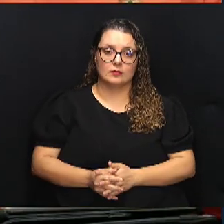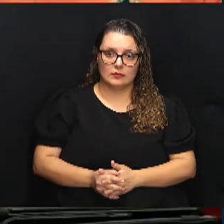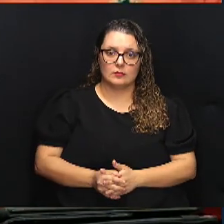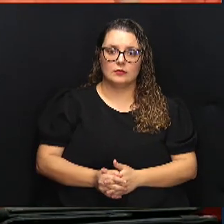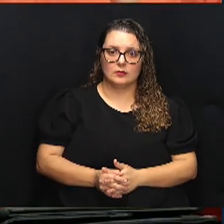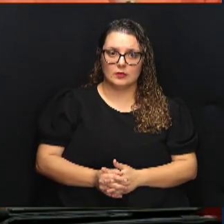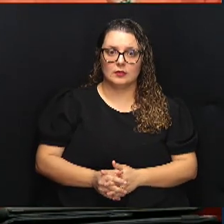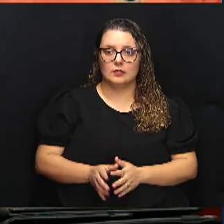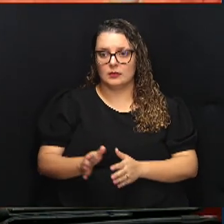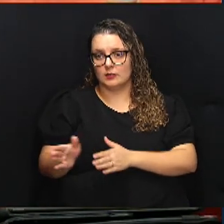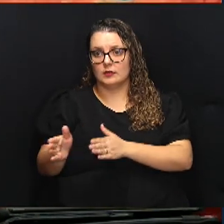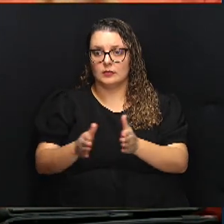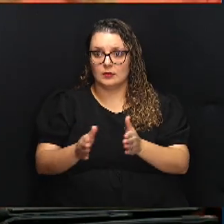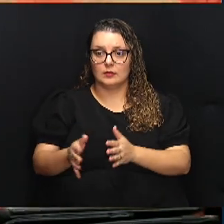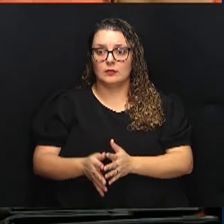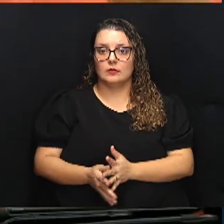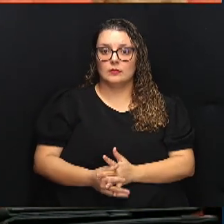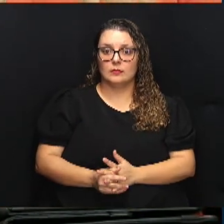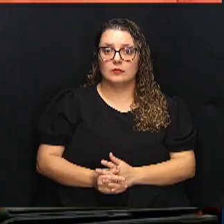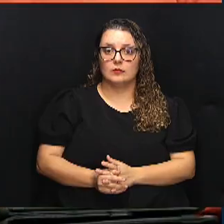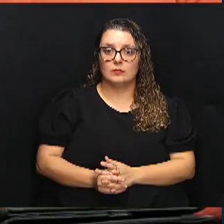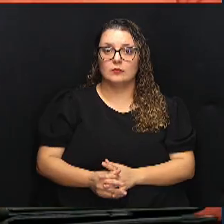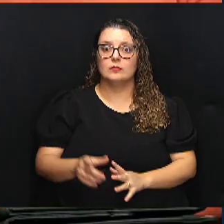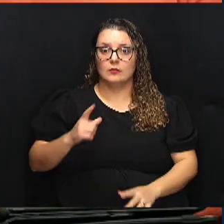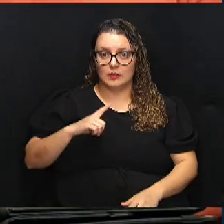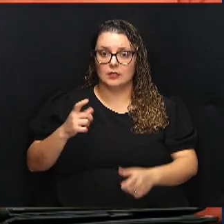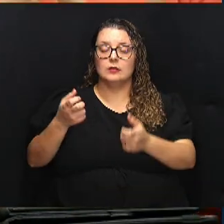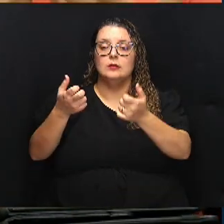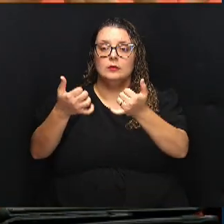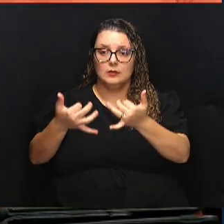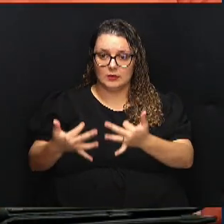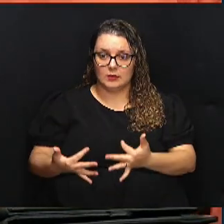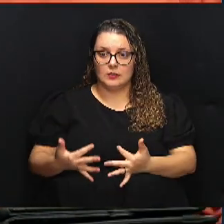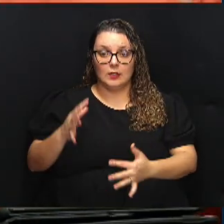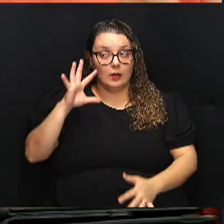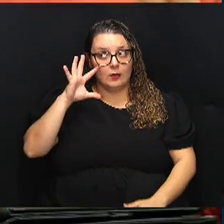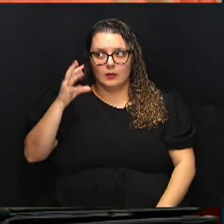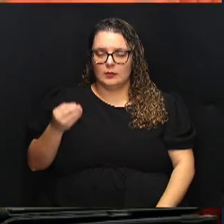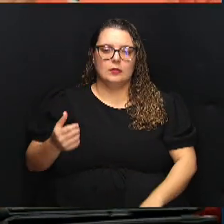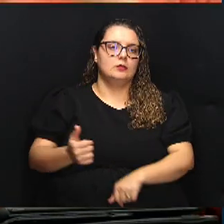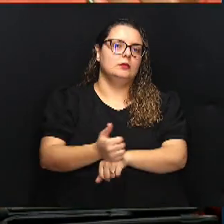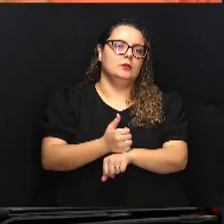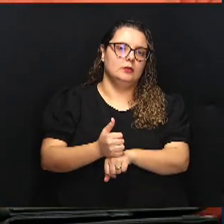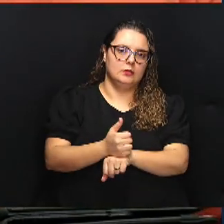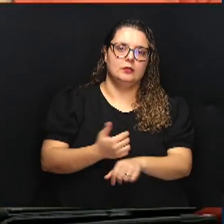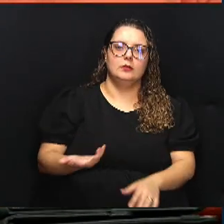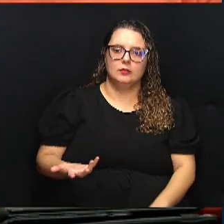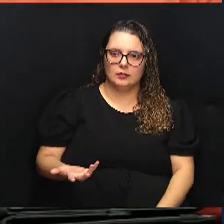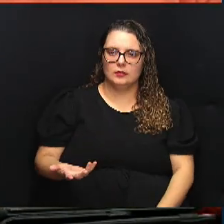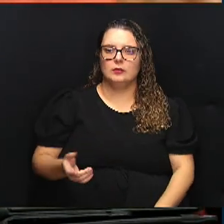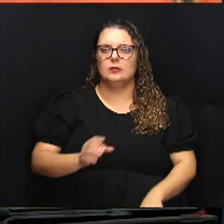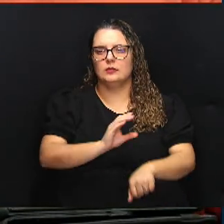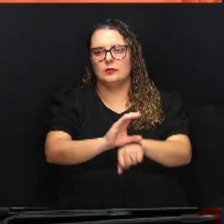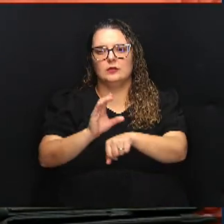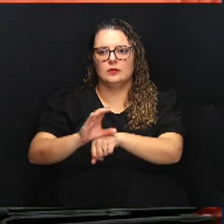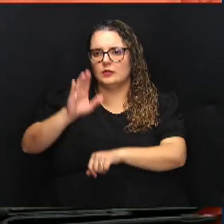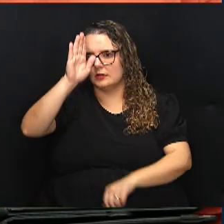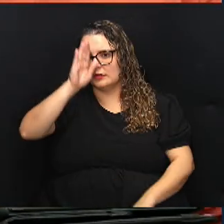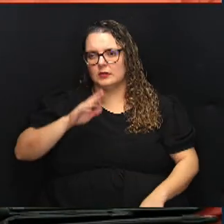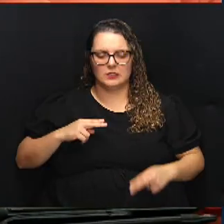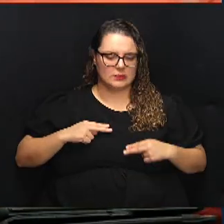esse direcionamento, gente, para ter uma orientação, né, de um profissional, ou então tem tantos cursos gratuitos, tem